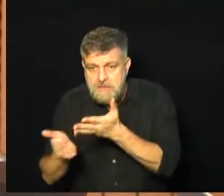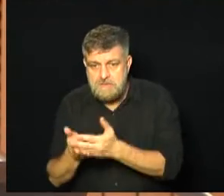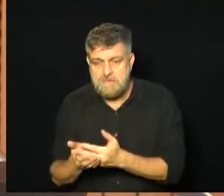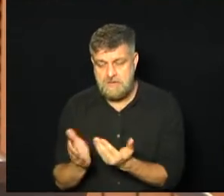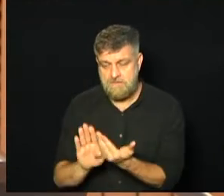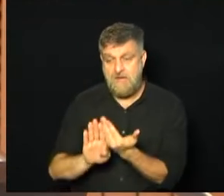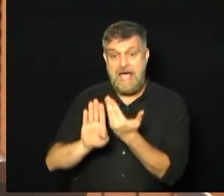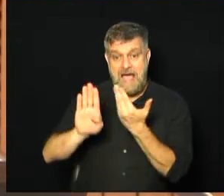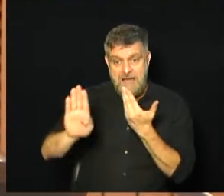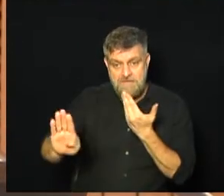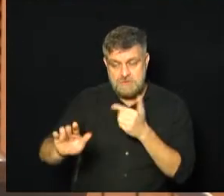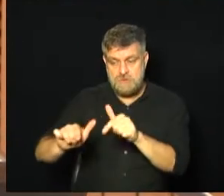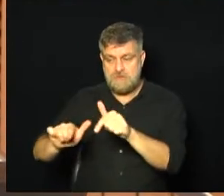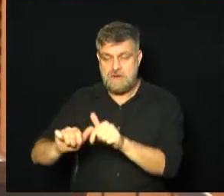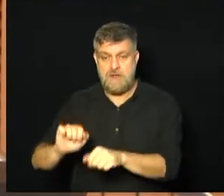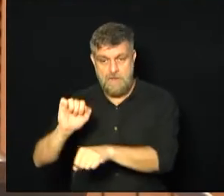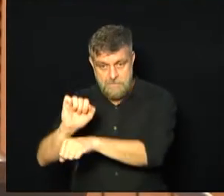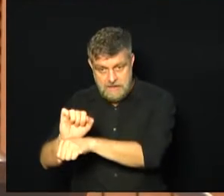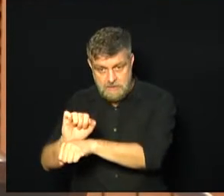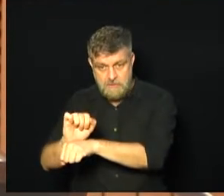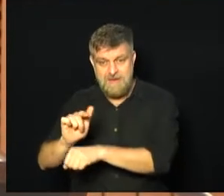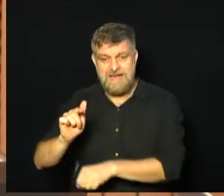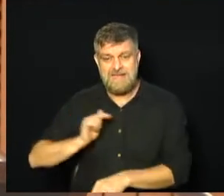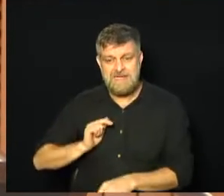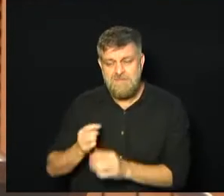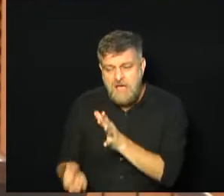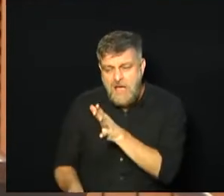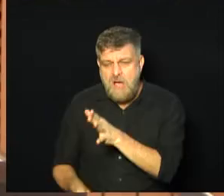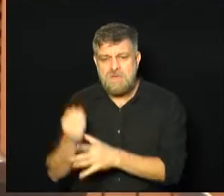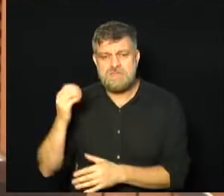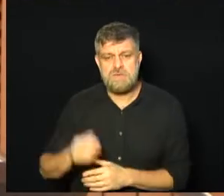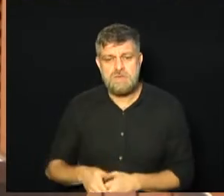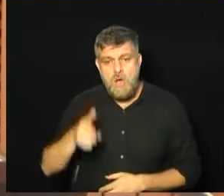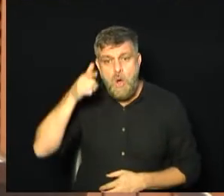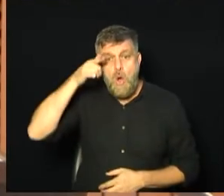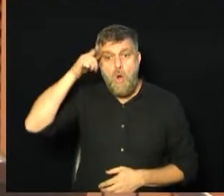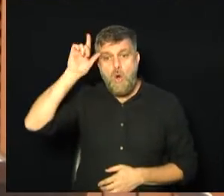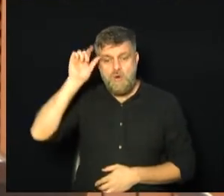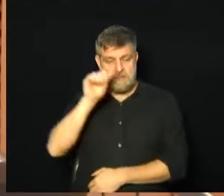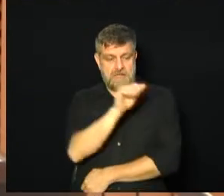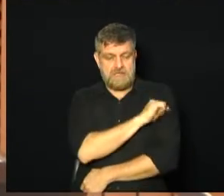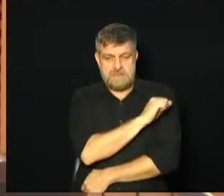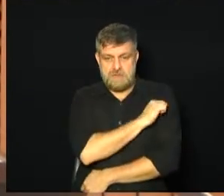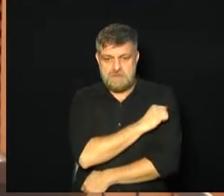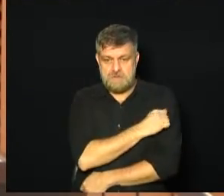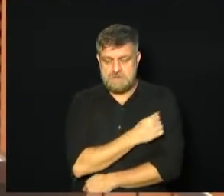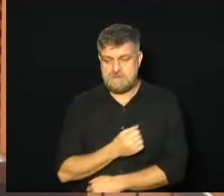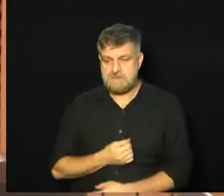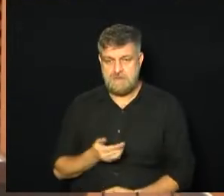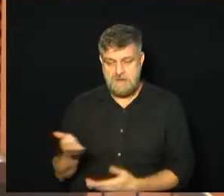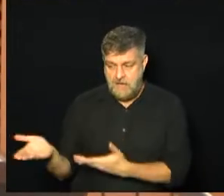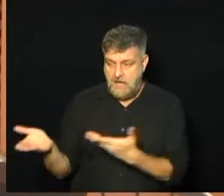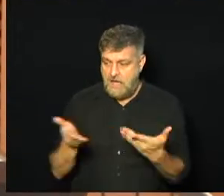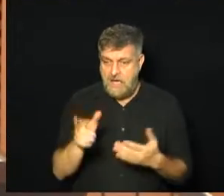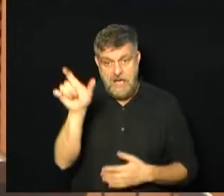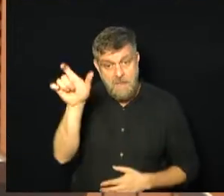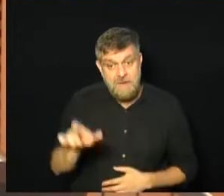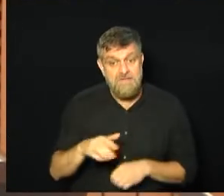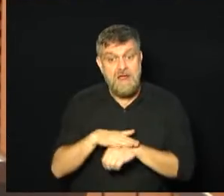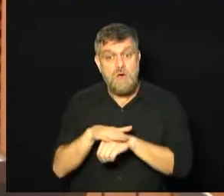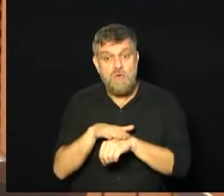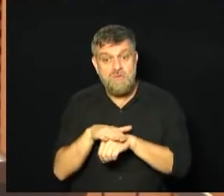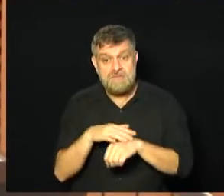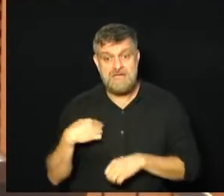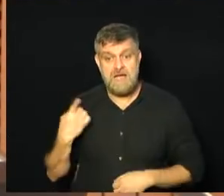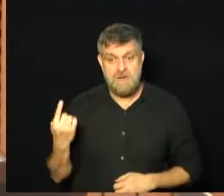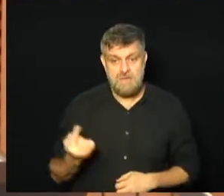para tratamento, e ela teve várias questões que aconteceram. E ontem as alunas voltaram para a aula e falaram, a dona fulana vai conversar conosco, para